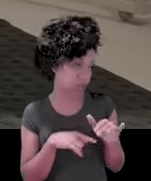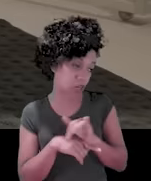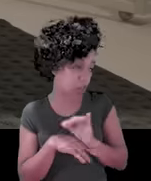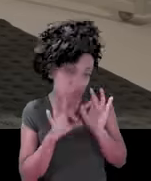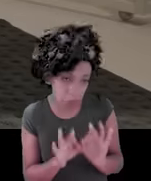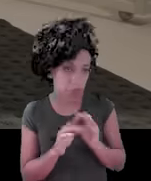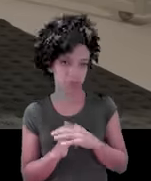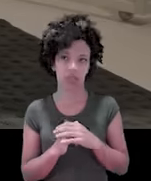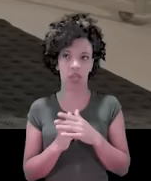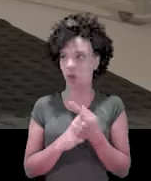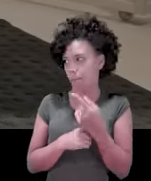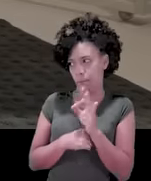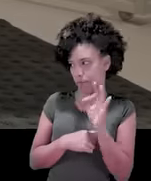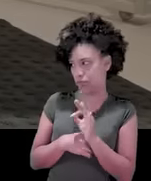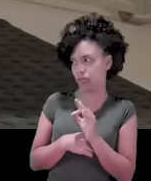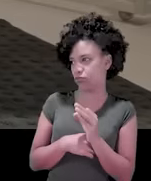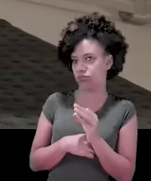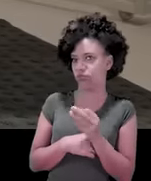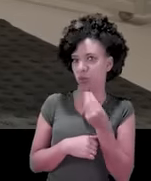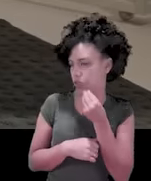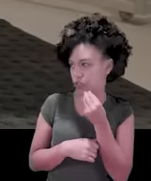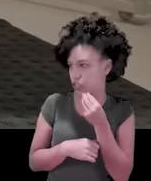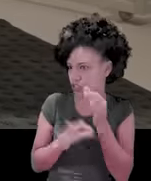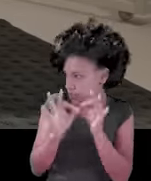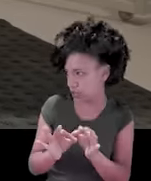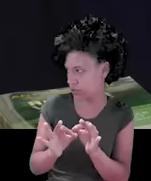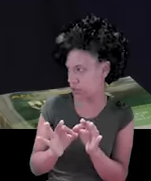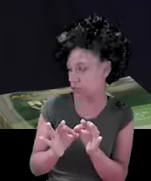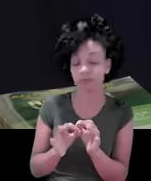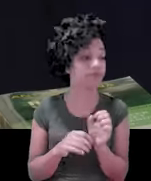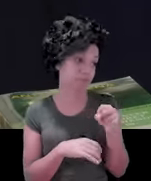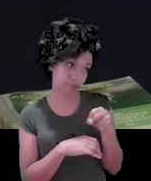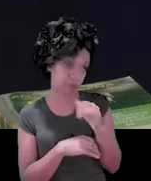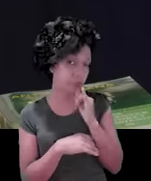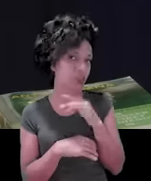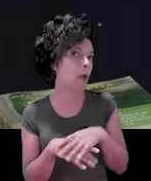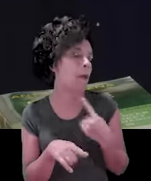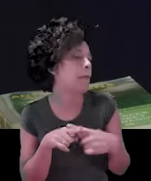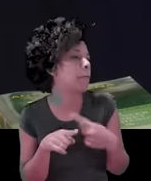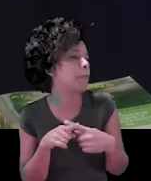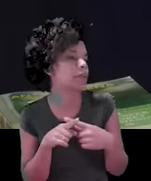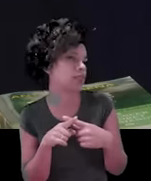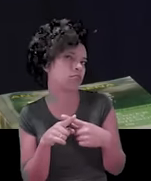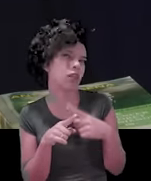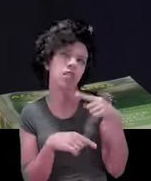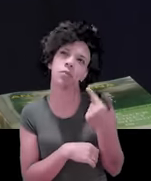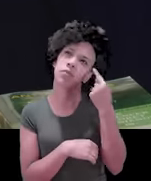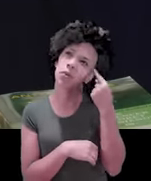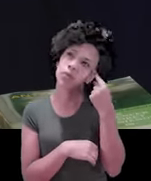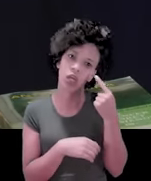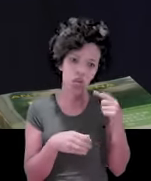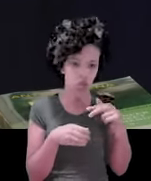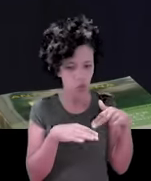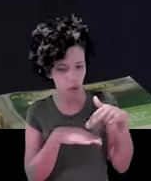Foi algo muito um porcento de chance de dar certo por exemplo a minha porque ele não pegou fogo depois que eu